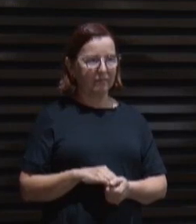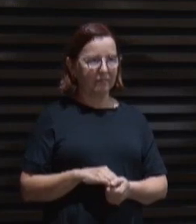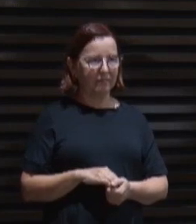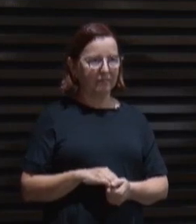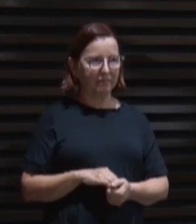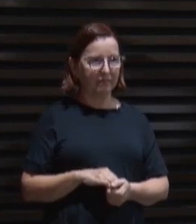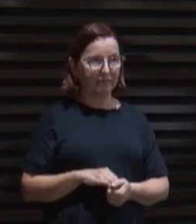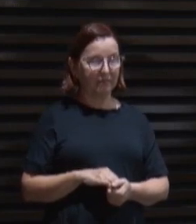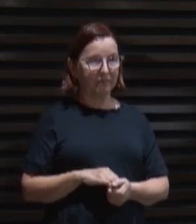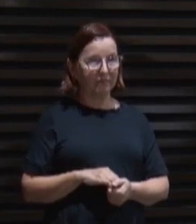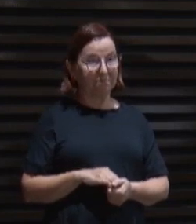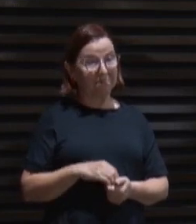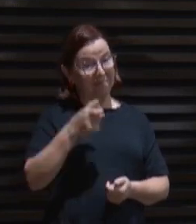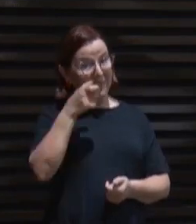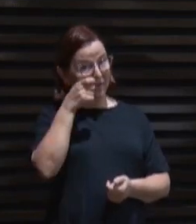Engraçado, né?